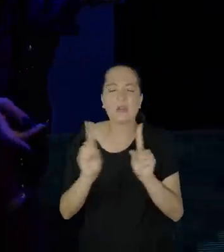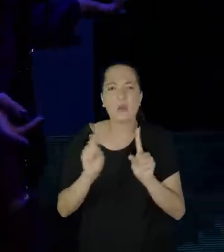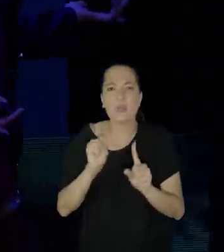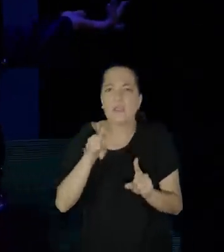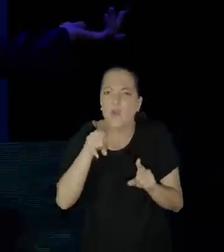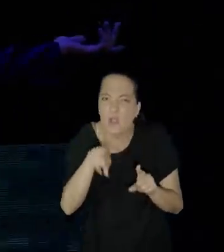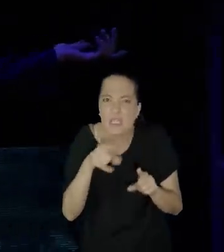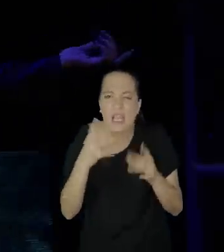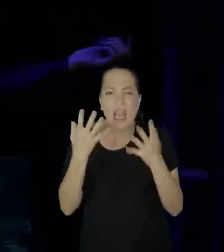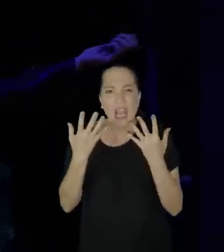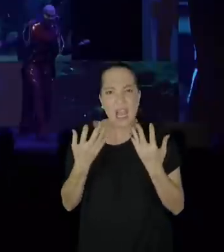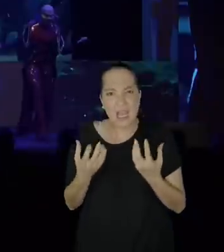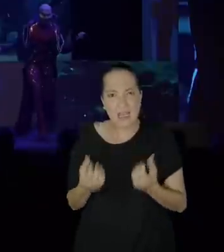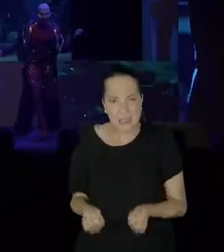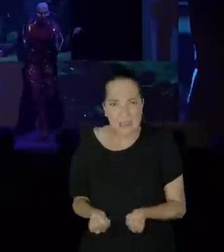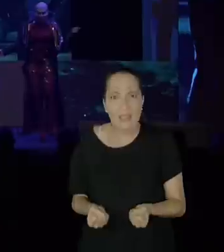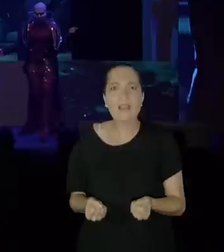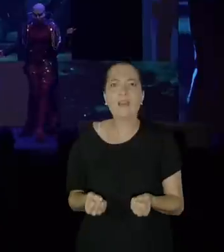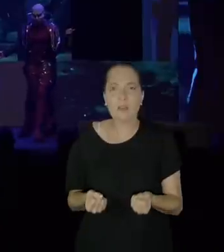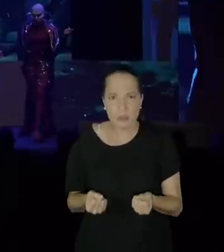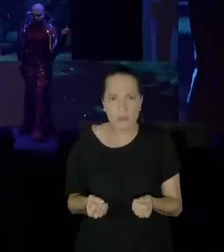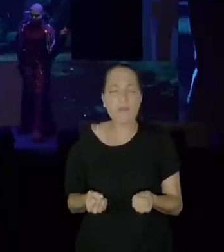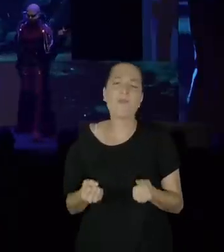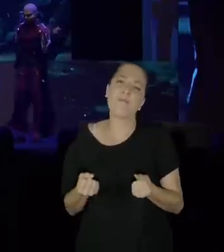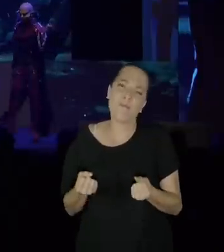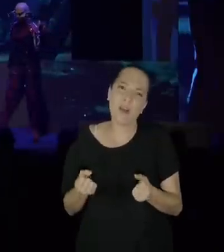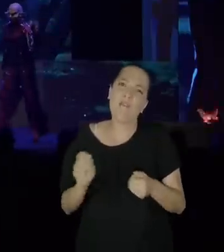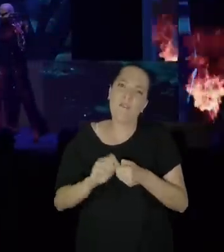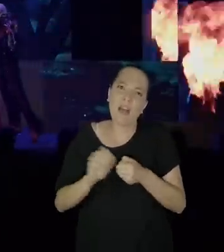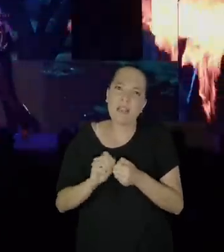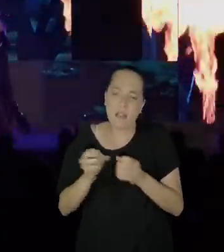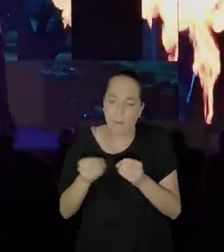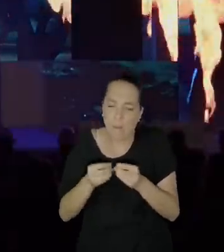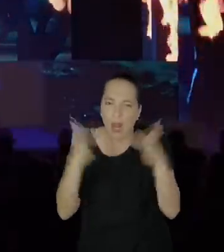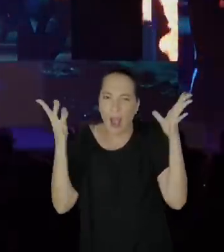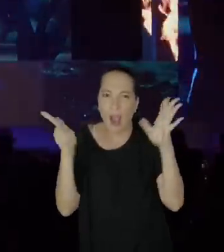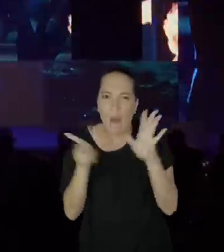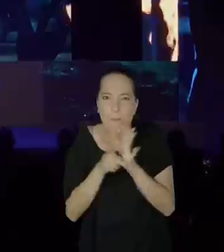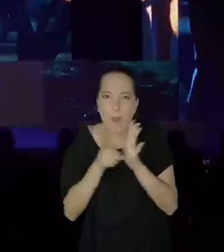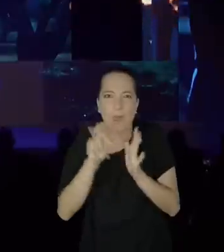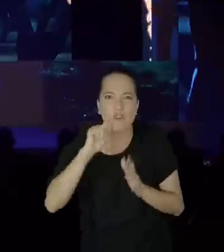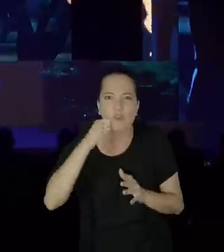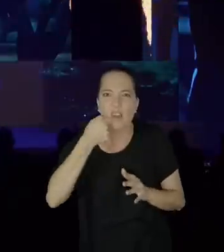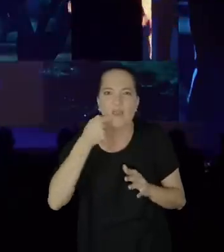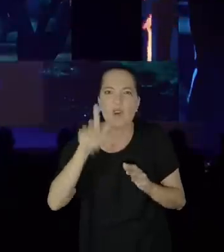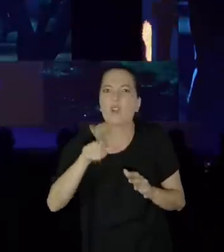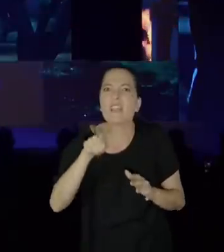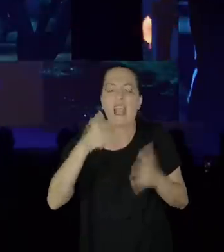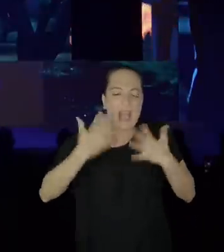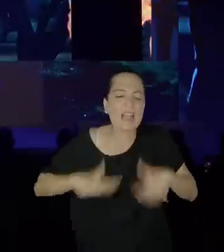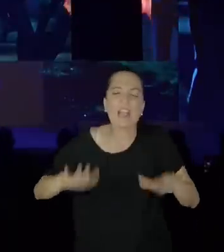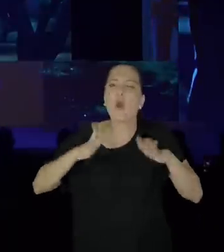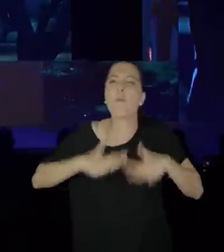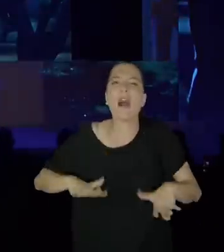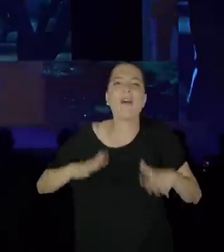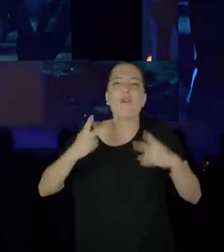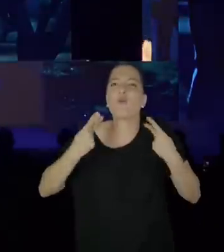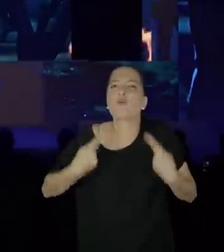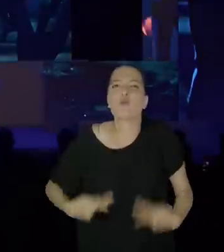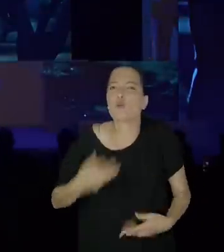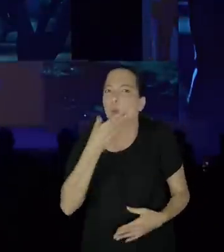tivesse consentido no milagre dos pães, teria acalmado com a eterna inquietação da humanidade.